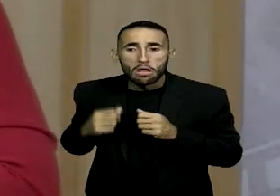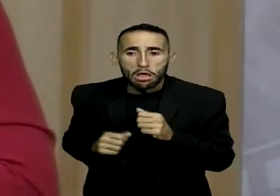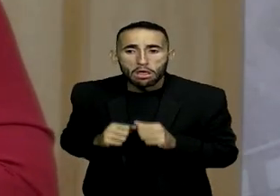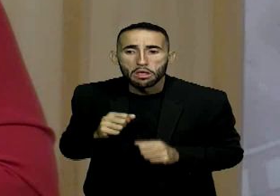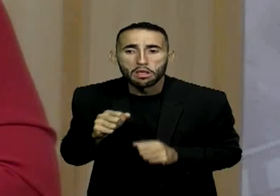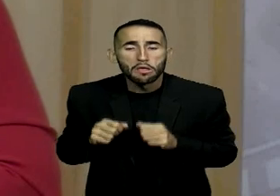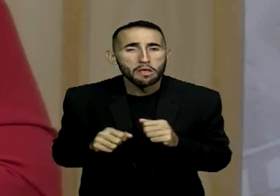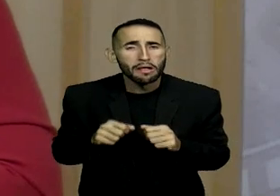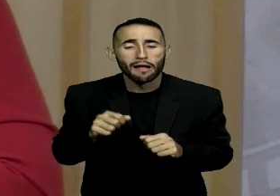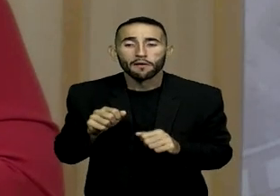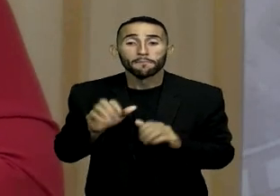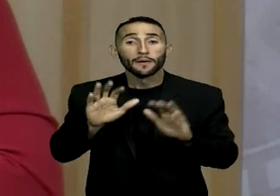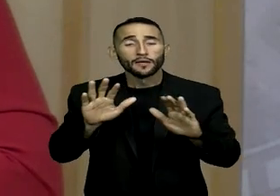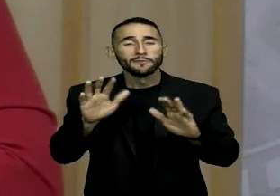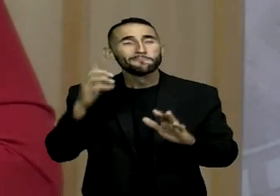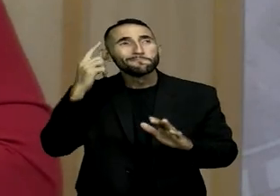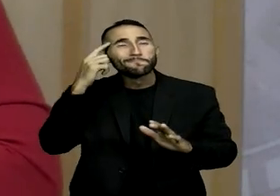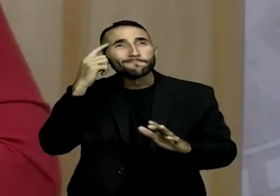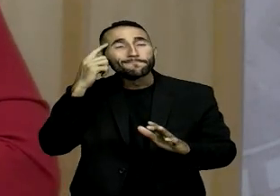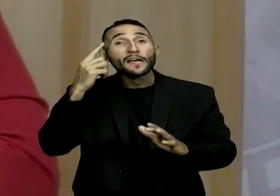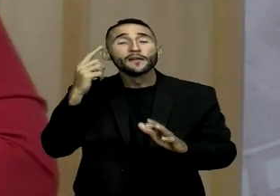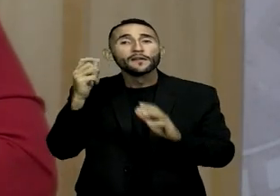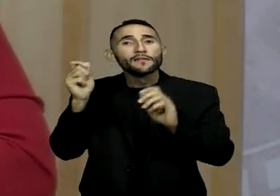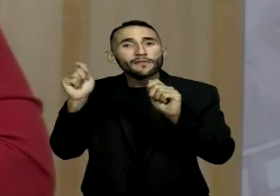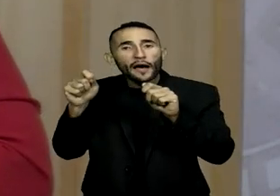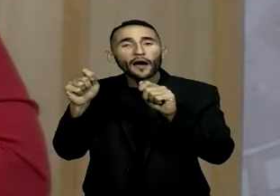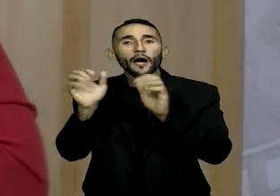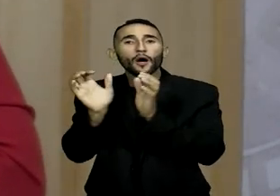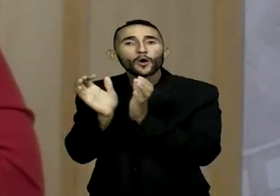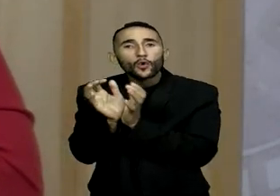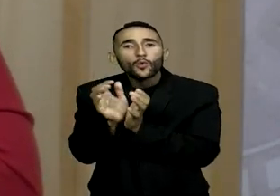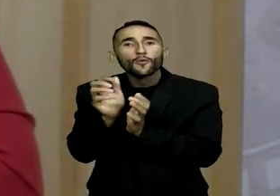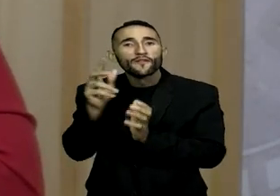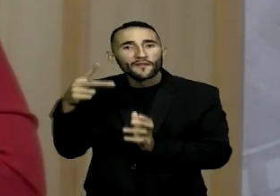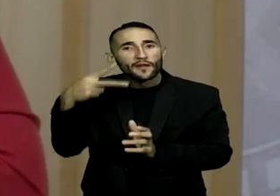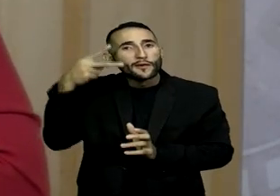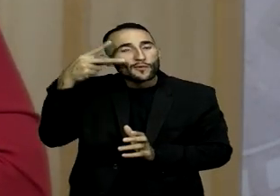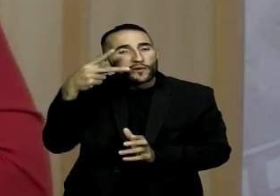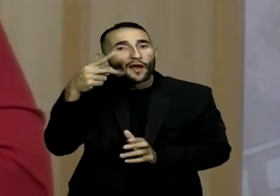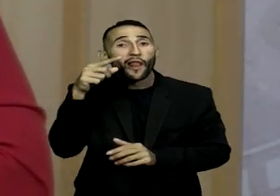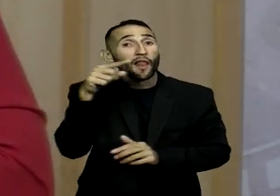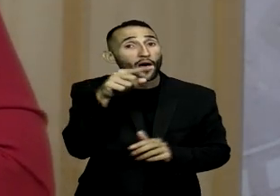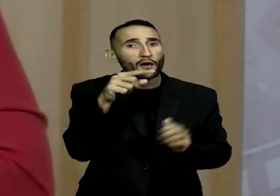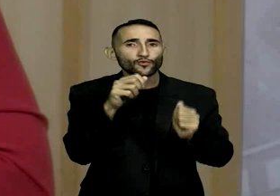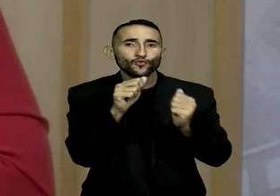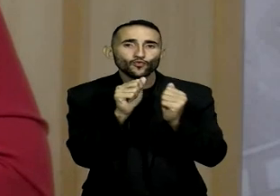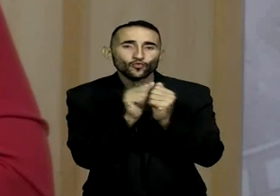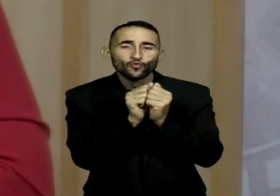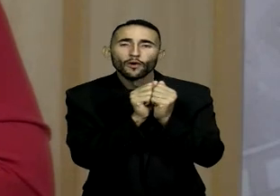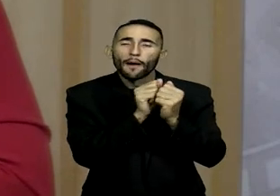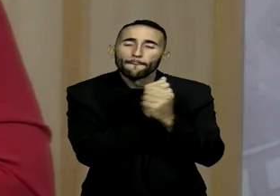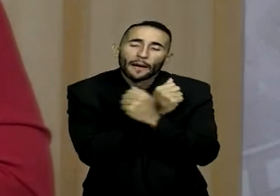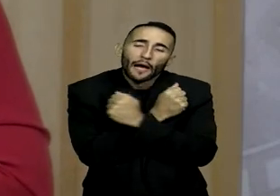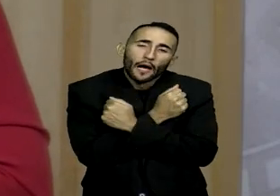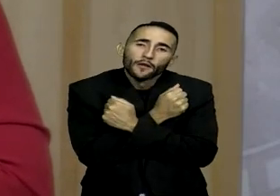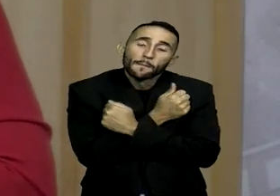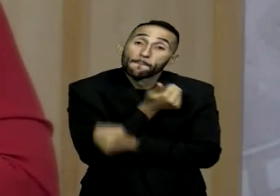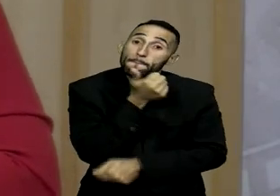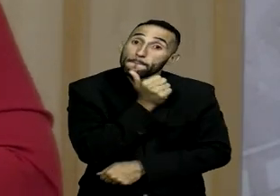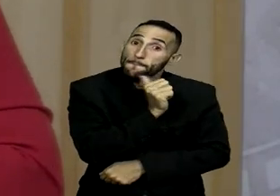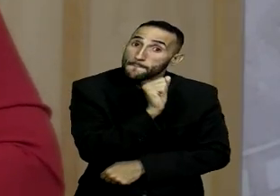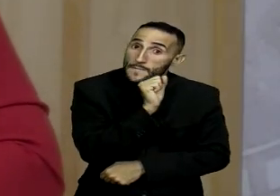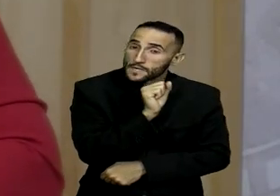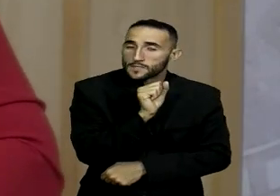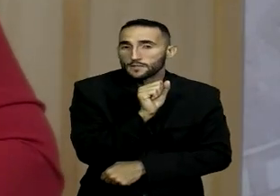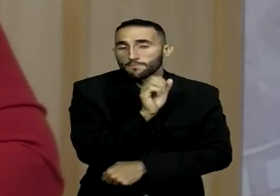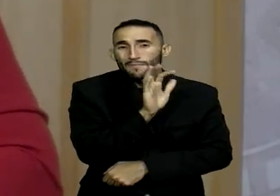para essa mãe. Porque foi revoltante o que a gente viu. E mais revoltante ainda é saber que